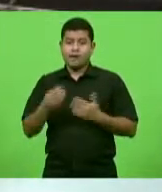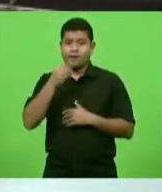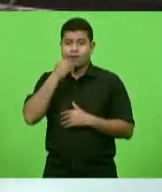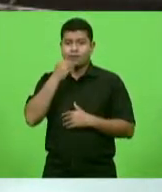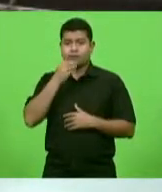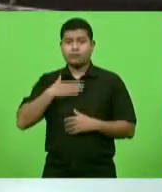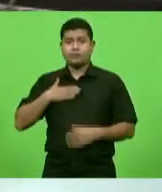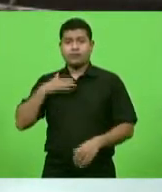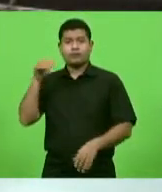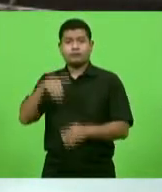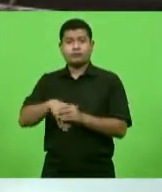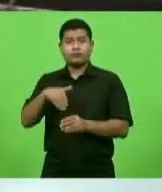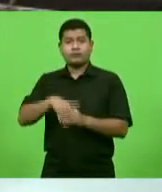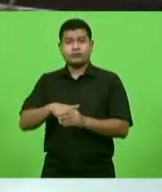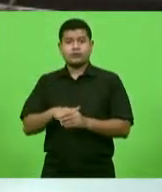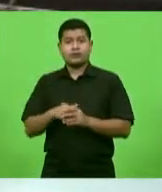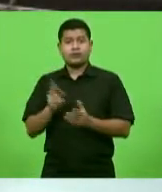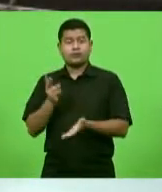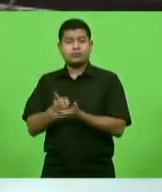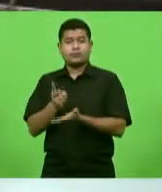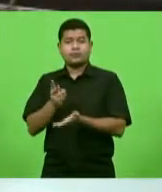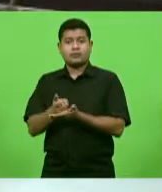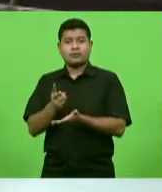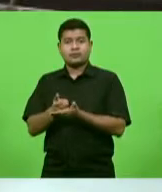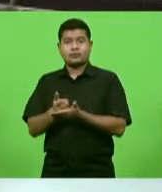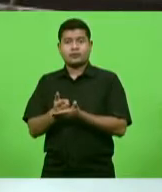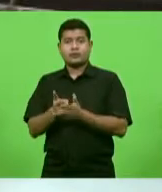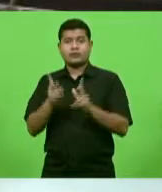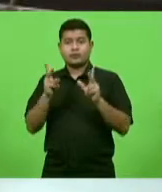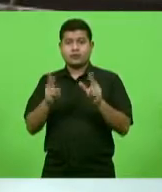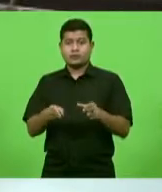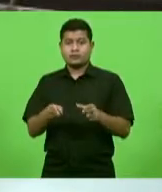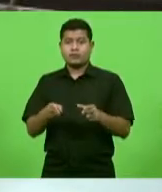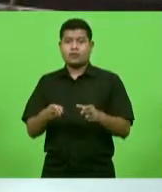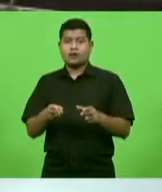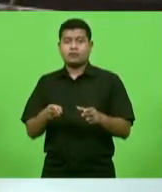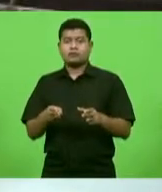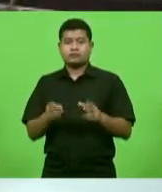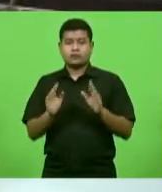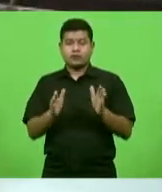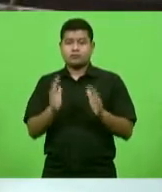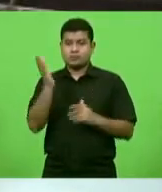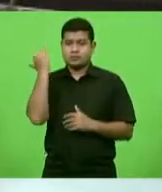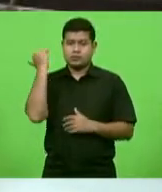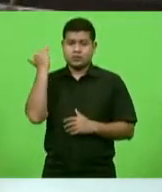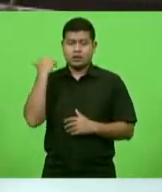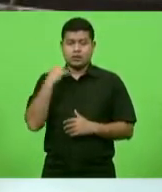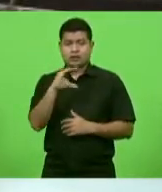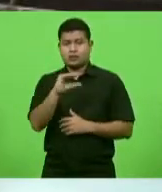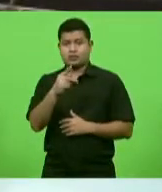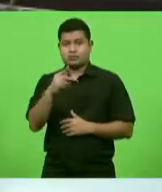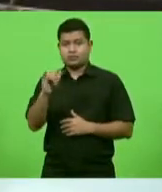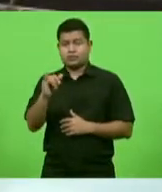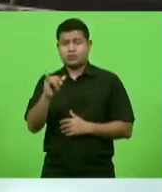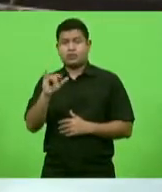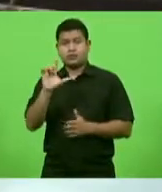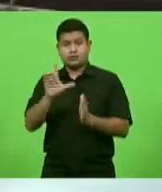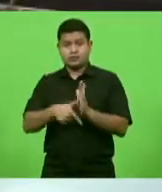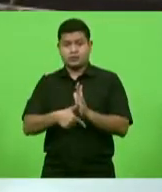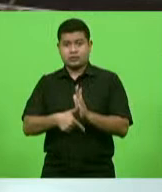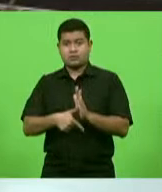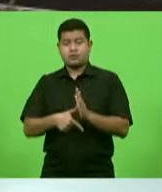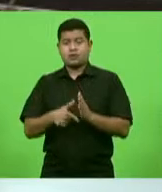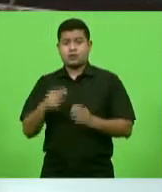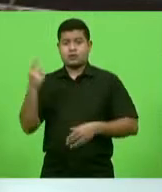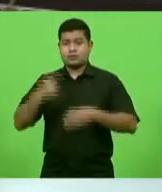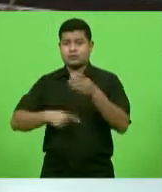obviamente que o meu voto se manteria tal qual foi dado na CPI e depois